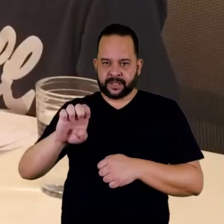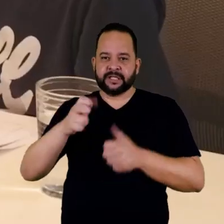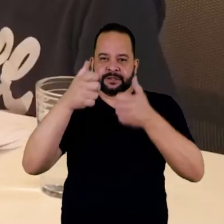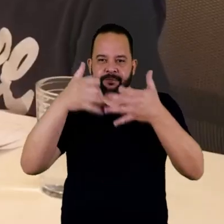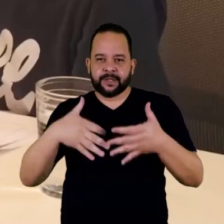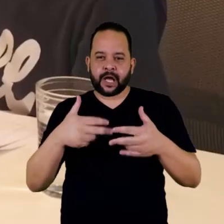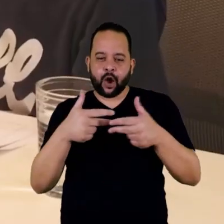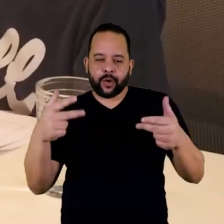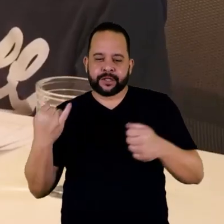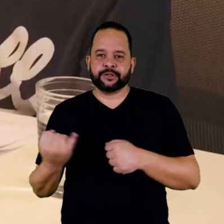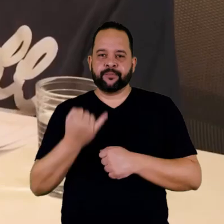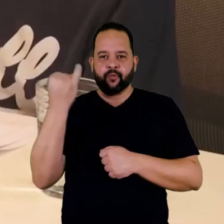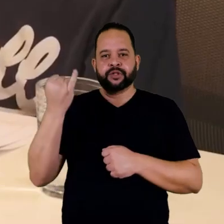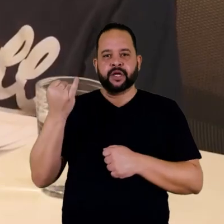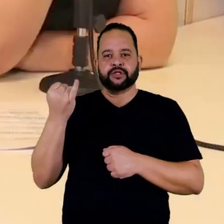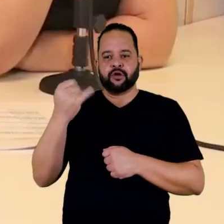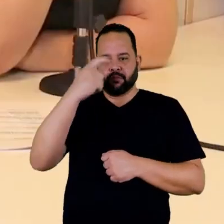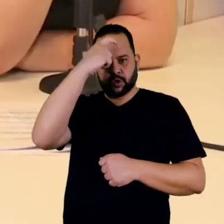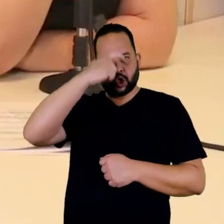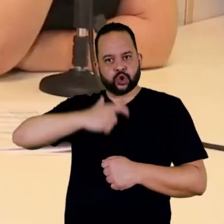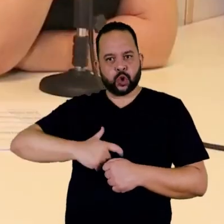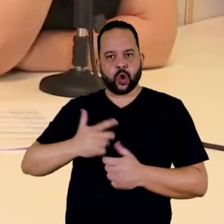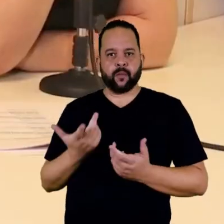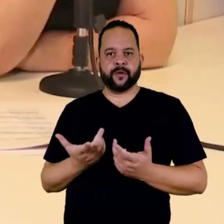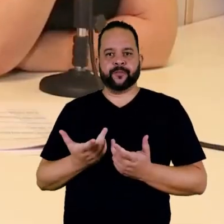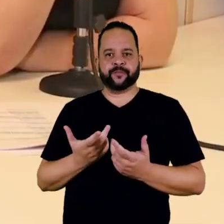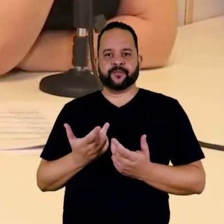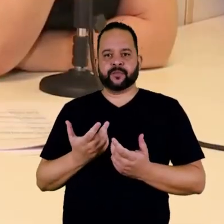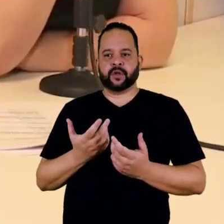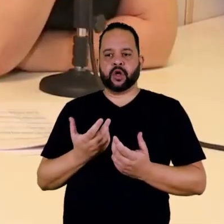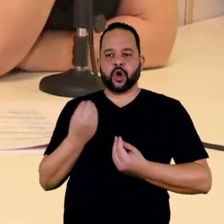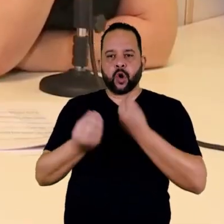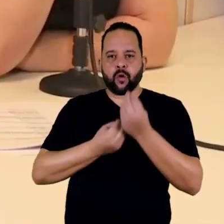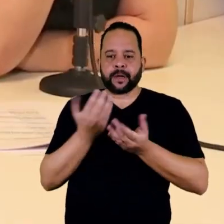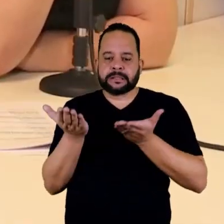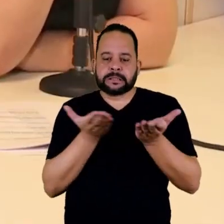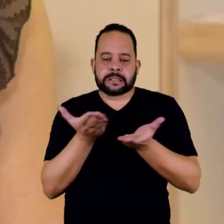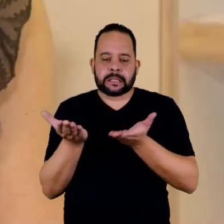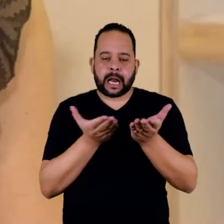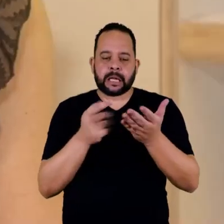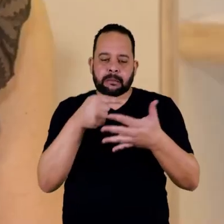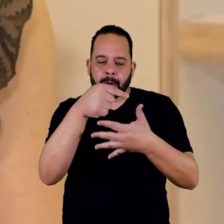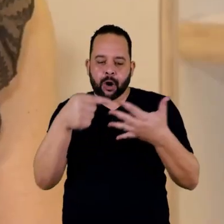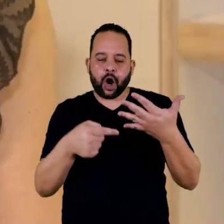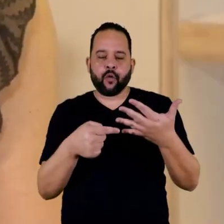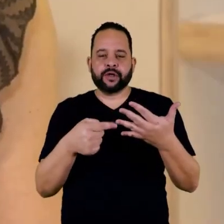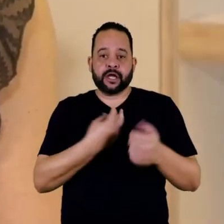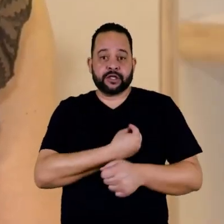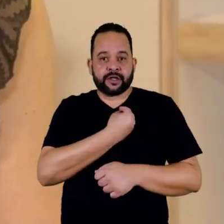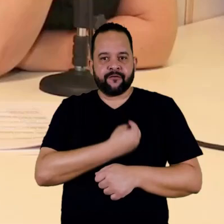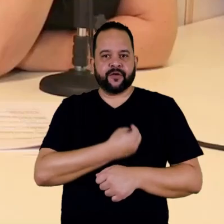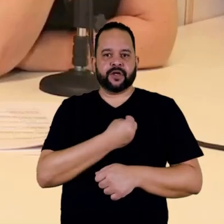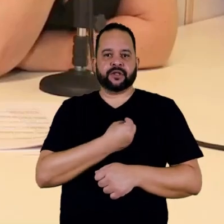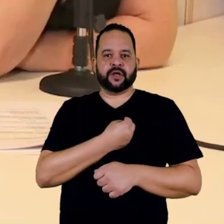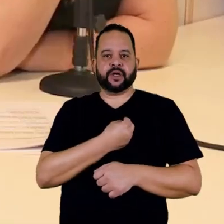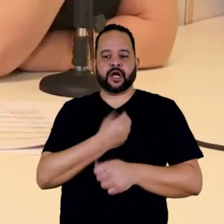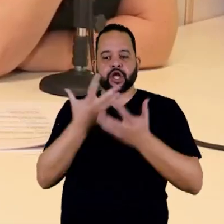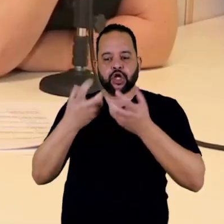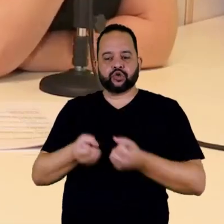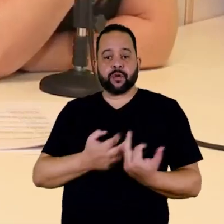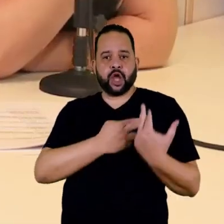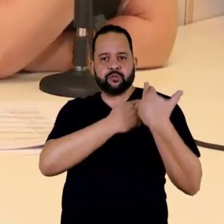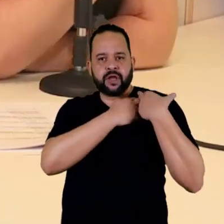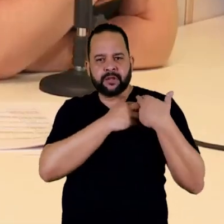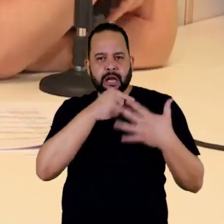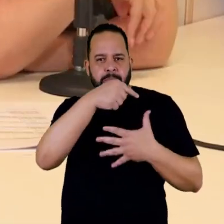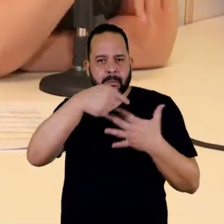ser tipo nosso caráter sobreas de como a gente lida com as coisas da vida como a gente tem responsabilidades e